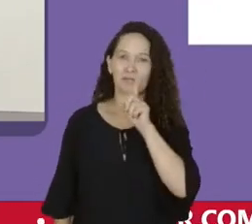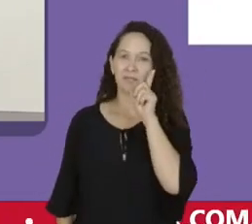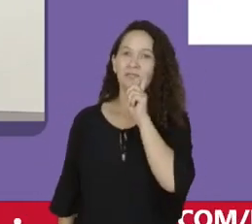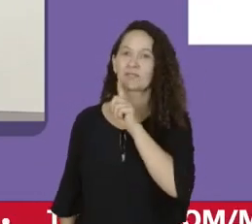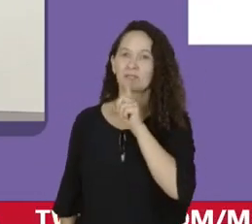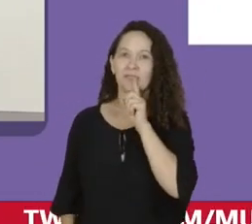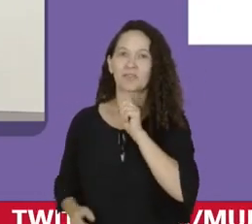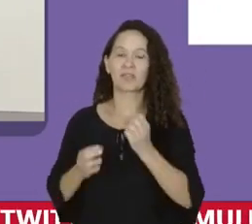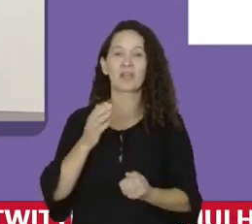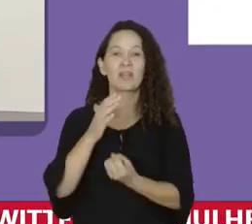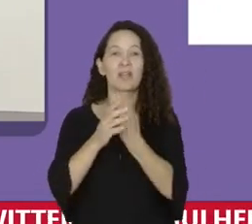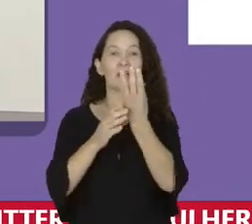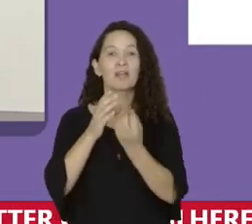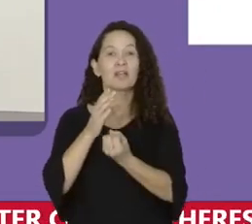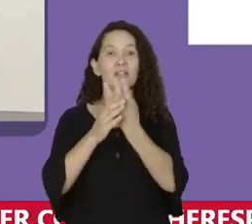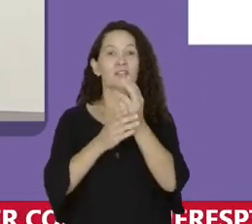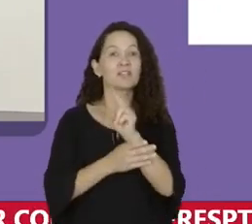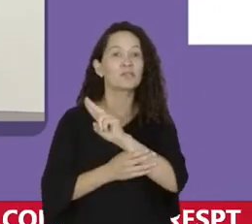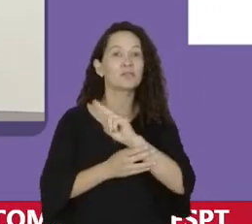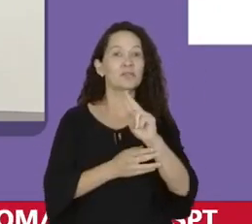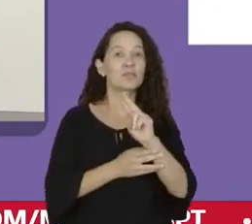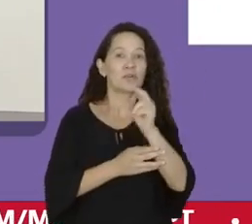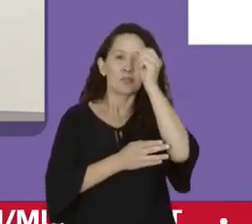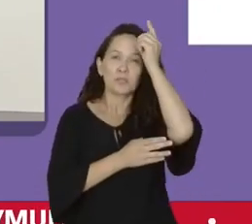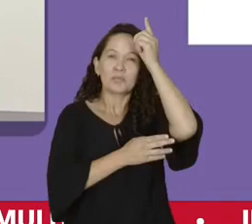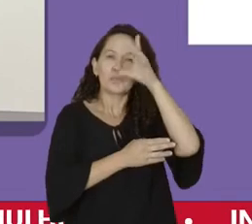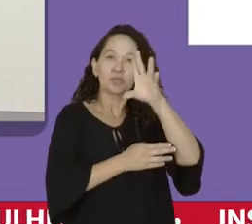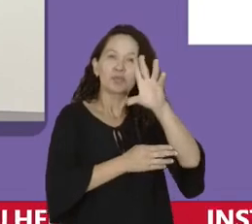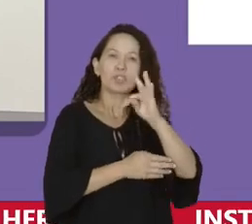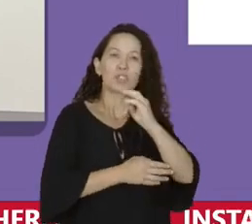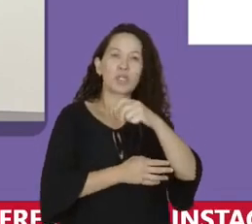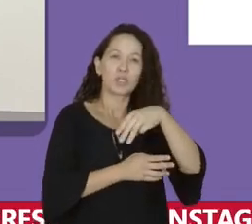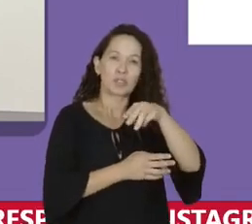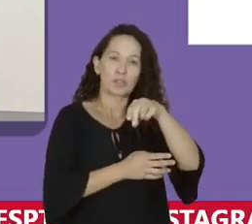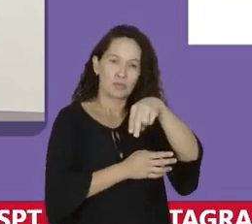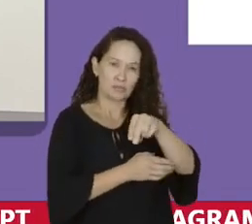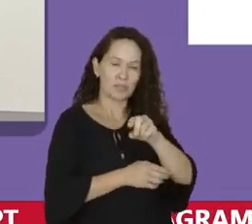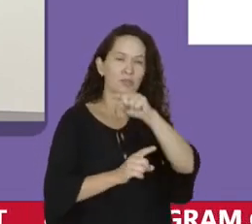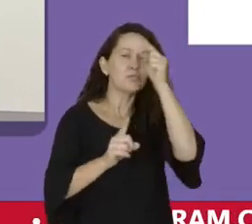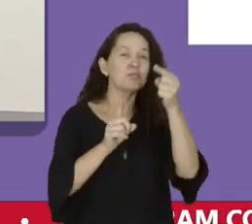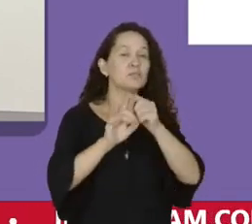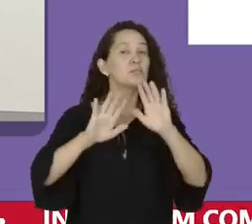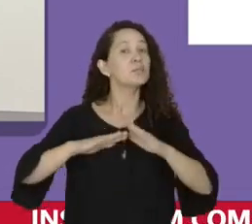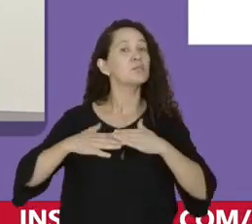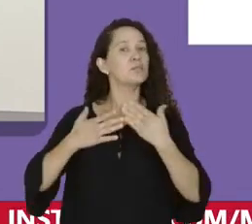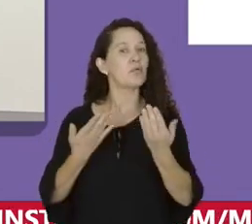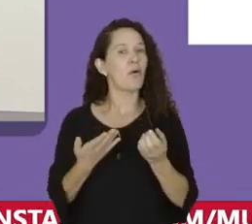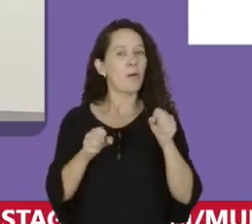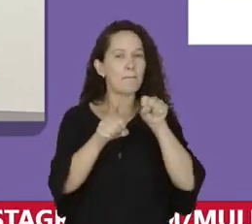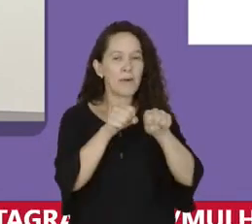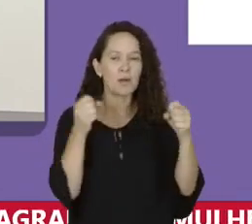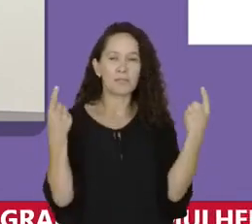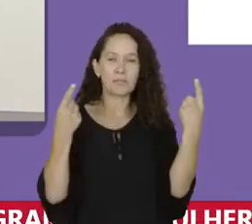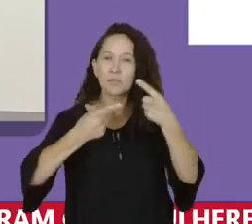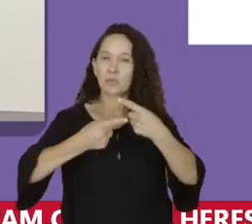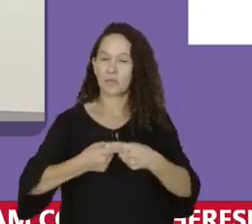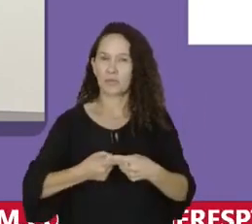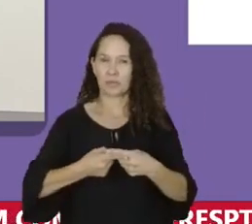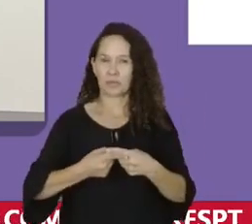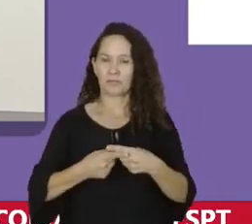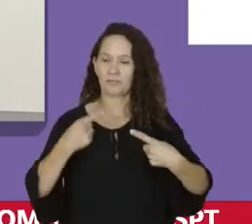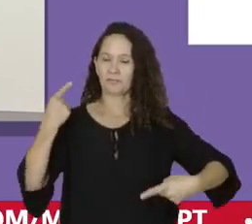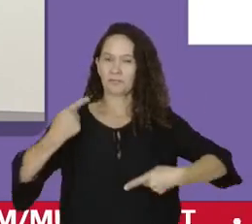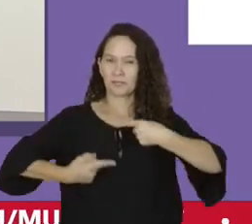Unidos, a constituição dessa chamada doutrina Truman, que tinha como objetivo combater